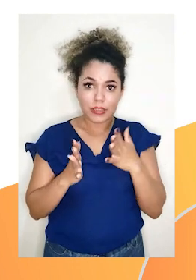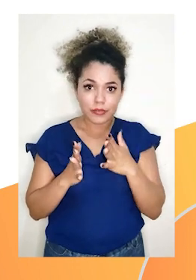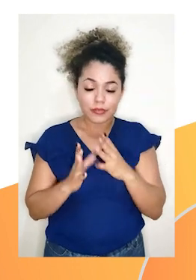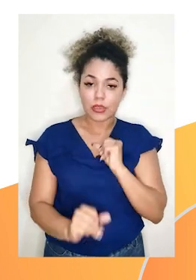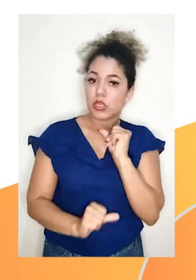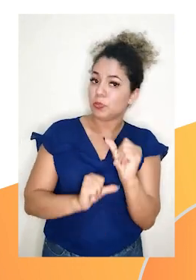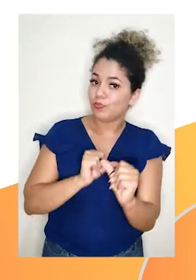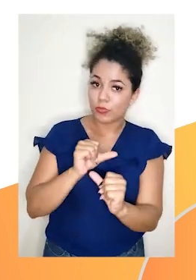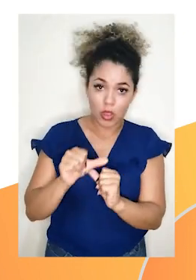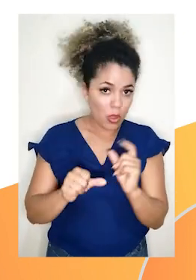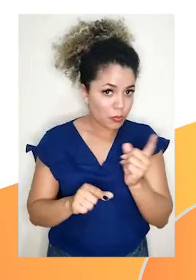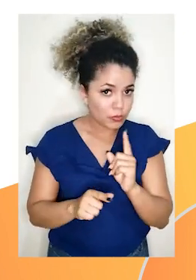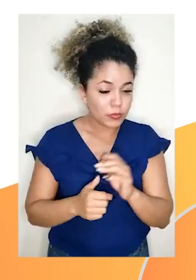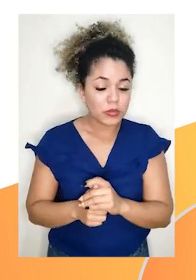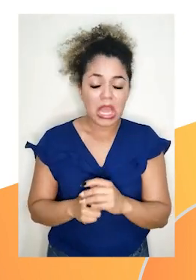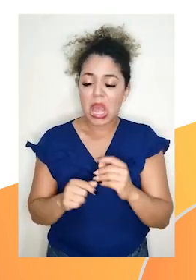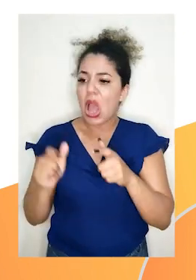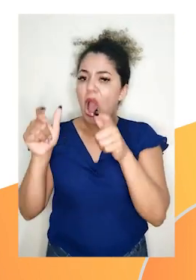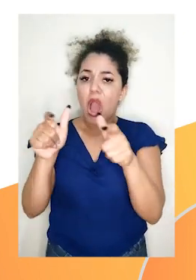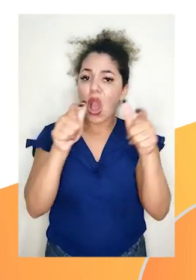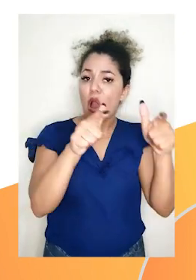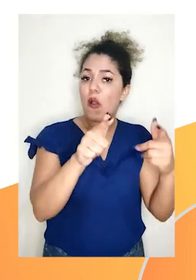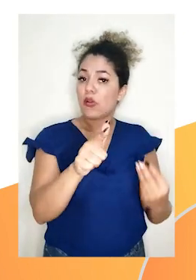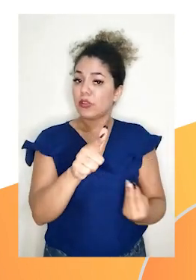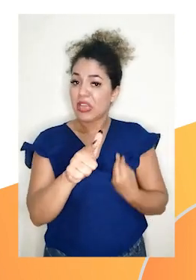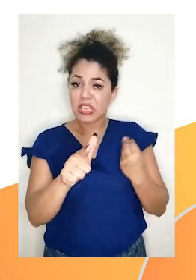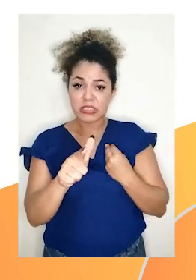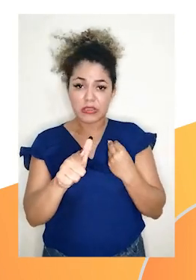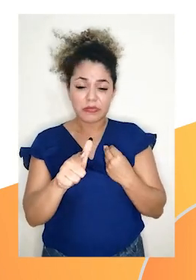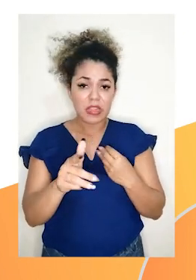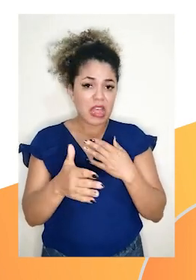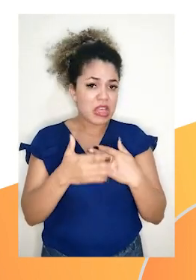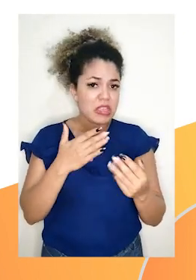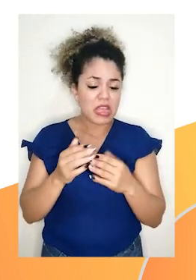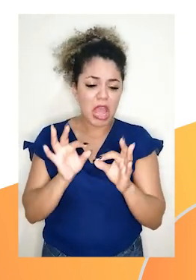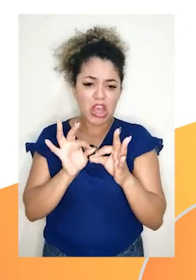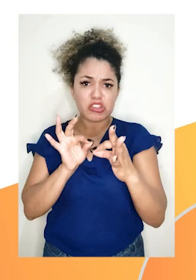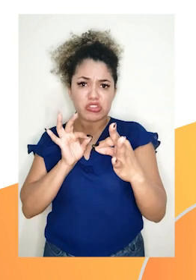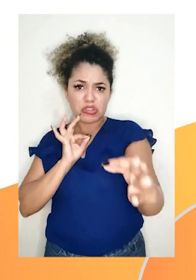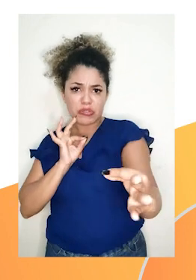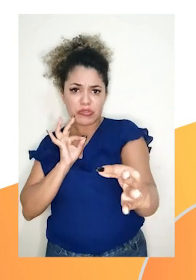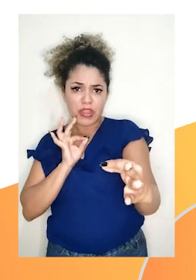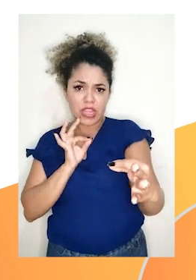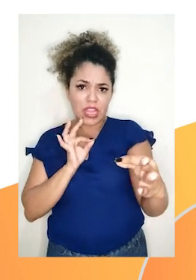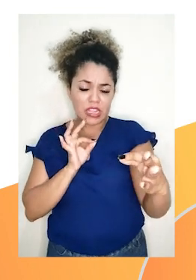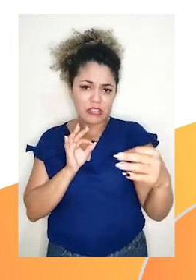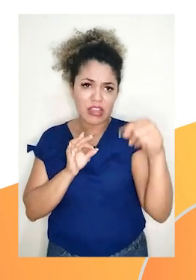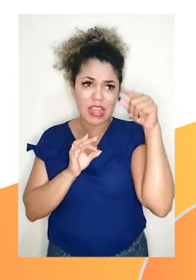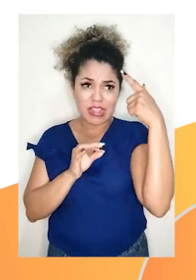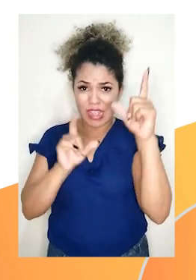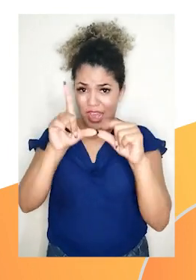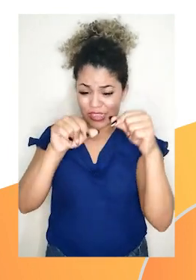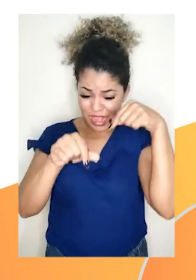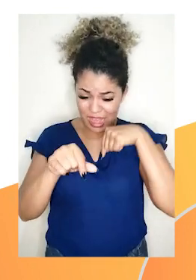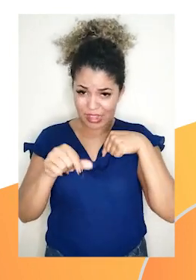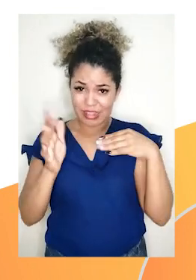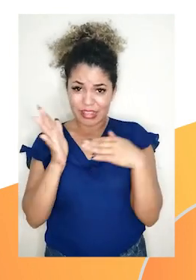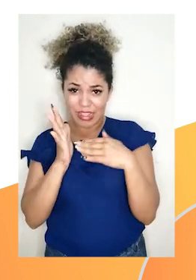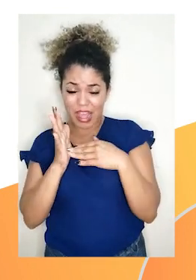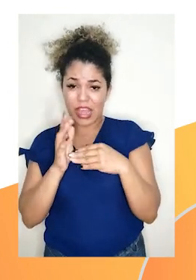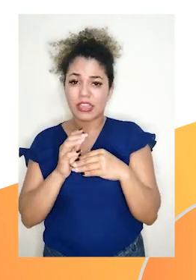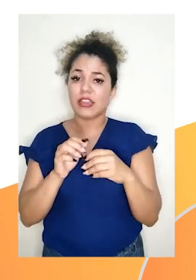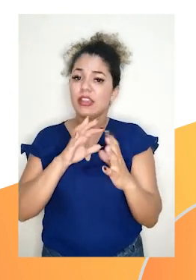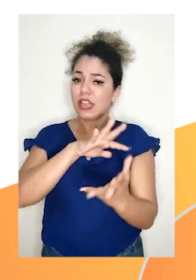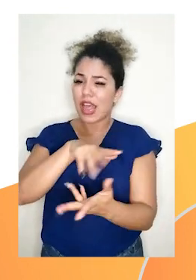altera, independente do local onde ela está. Então, independente da distância da estrela até a Terra, a luminosidade se mantém